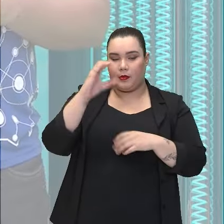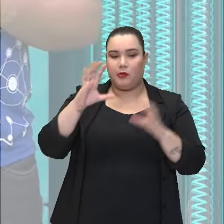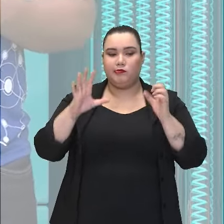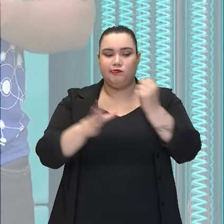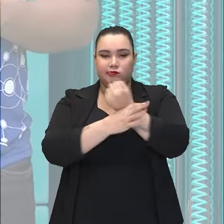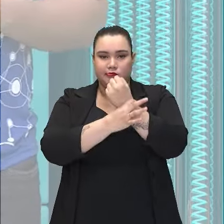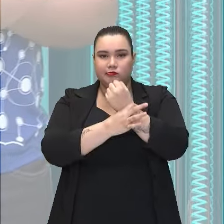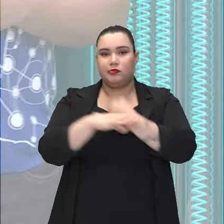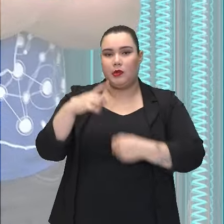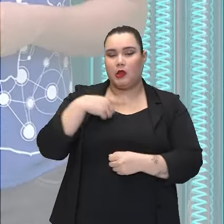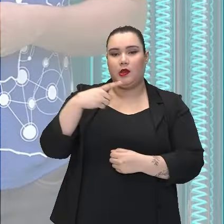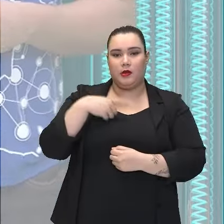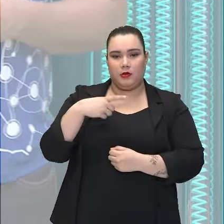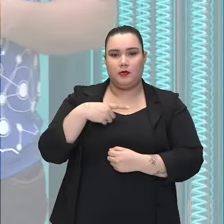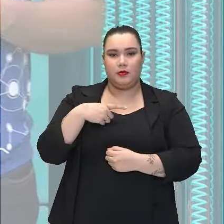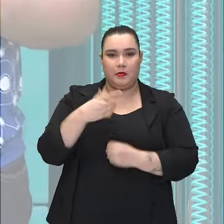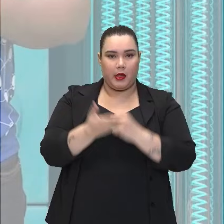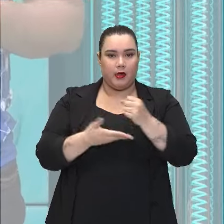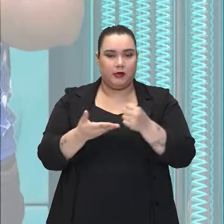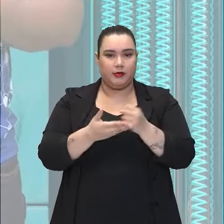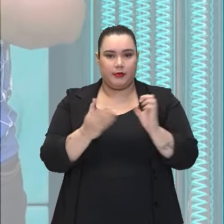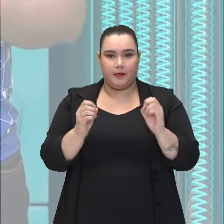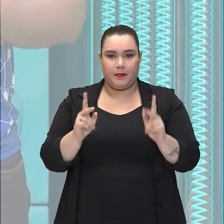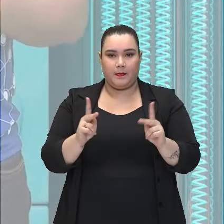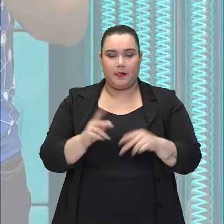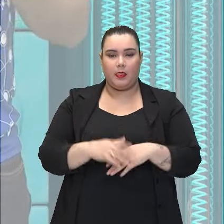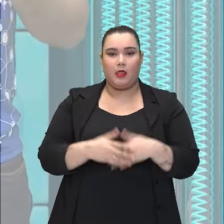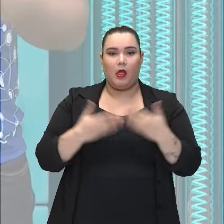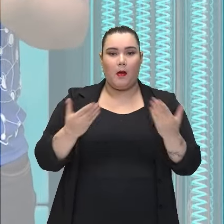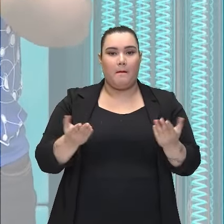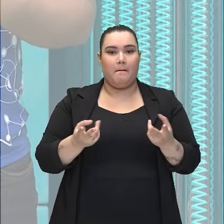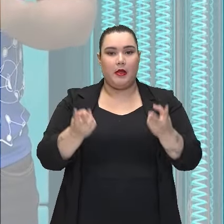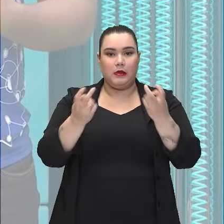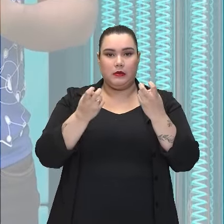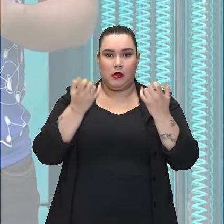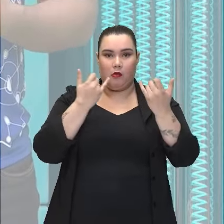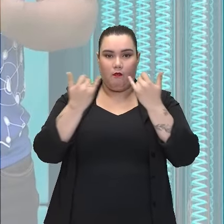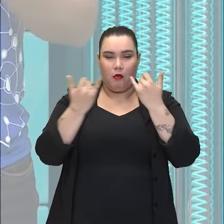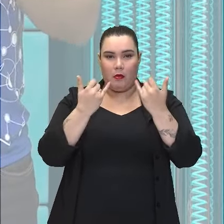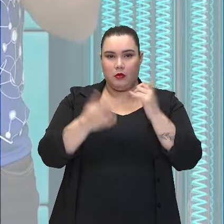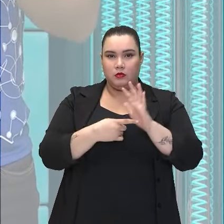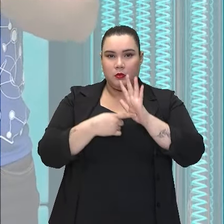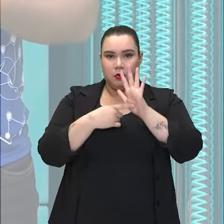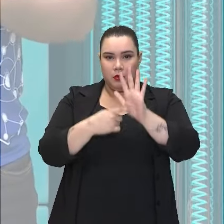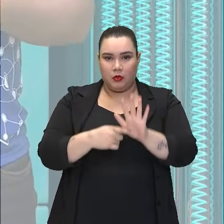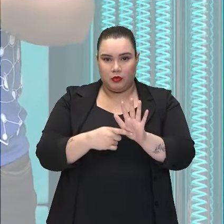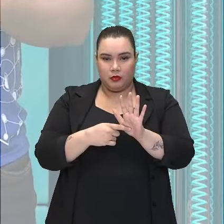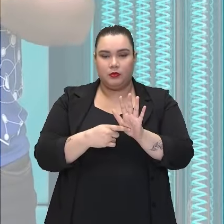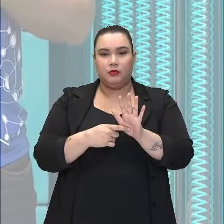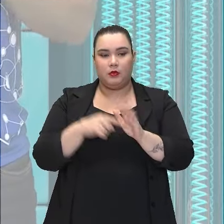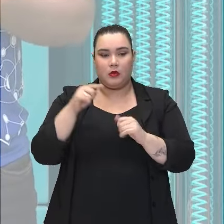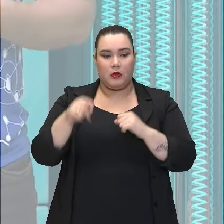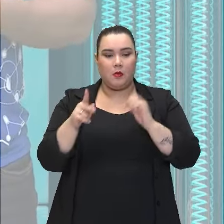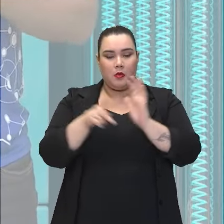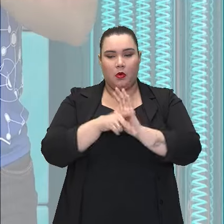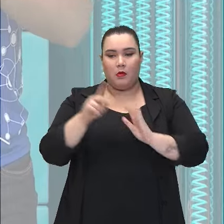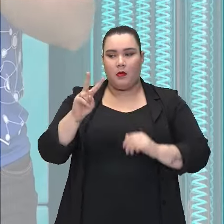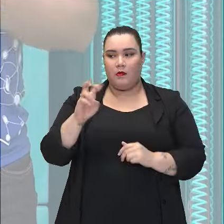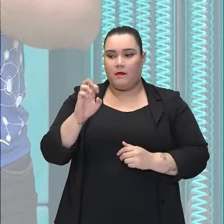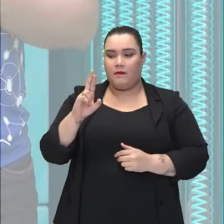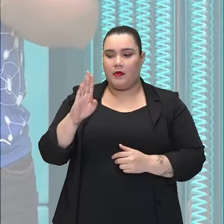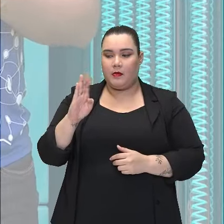científico como base. Então, você observa que as informações que são apresentadas no verbete de